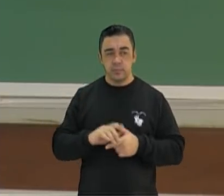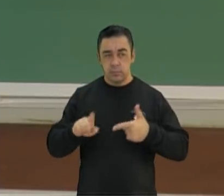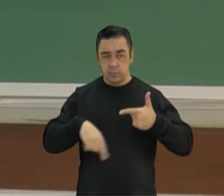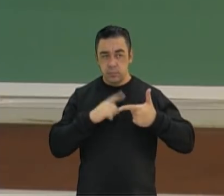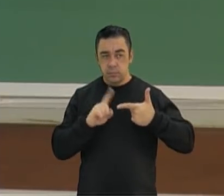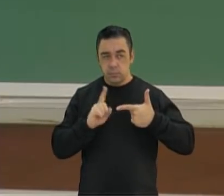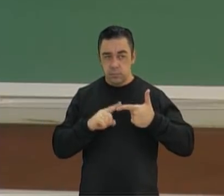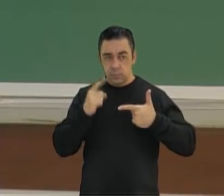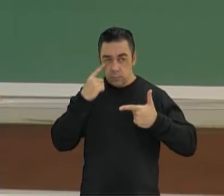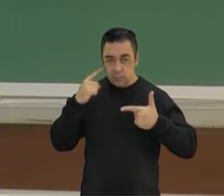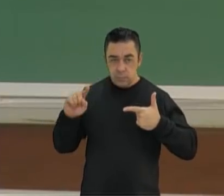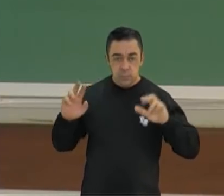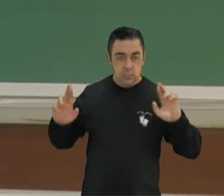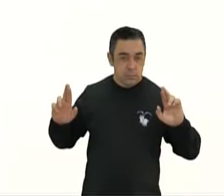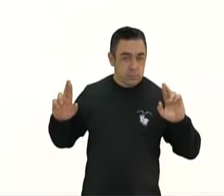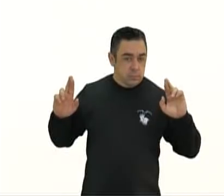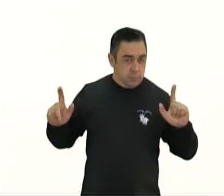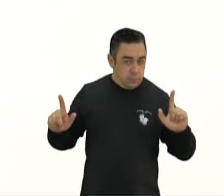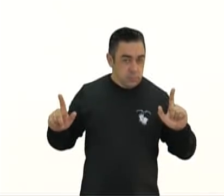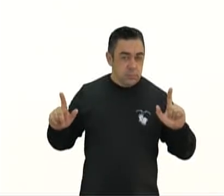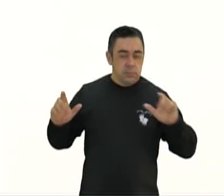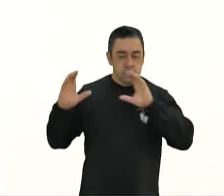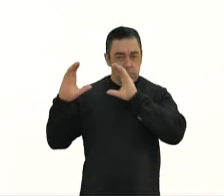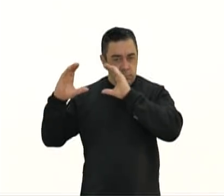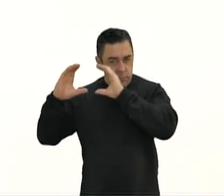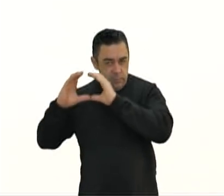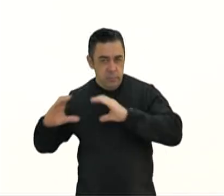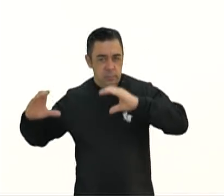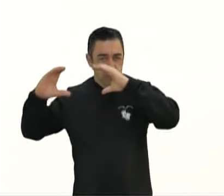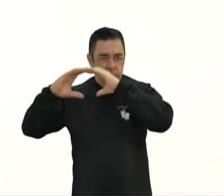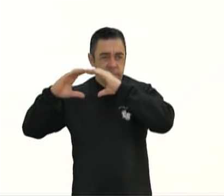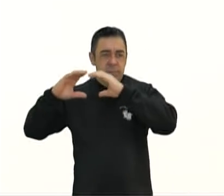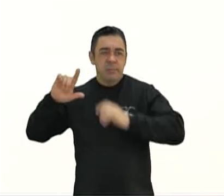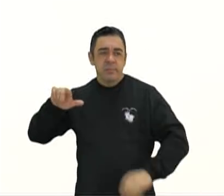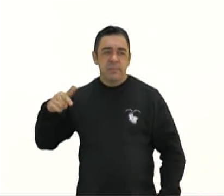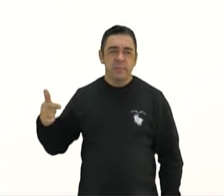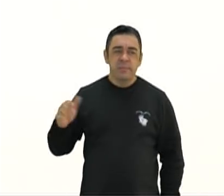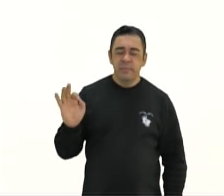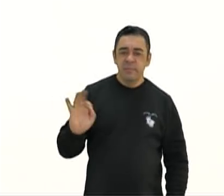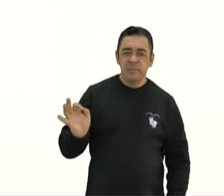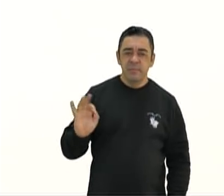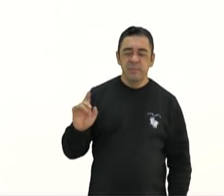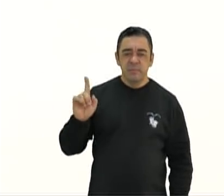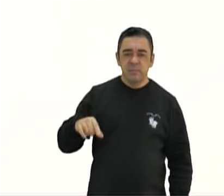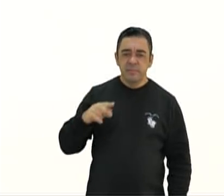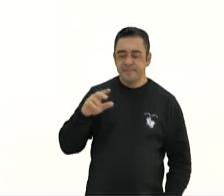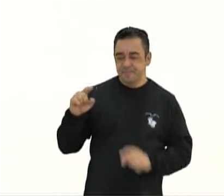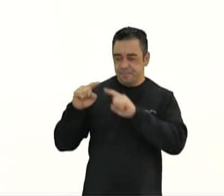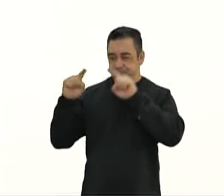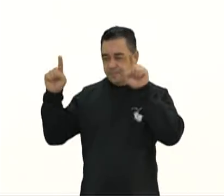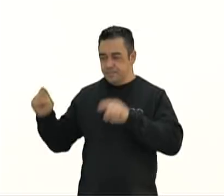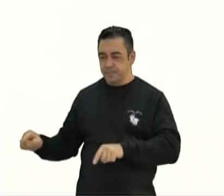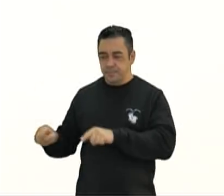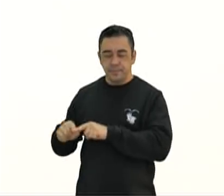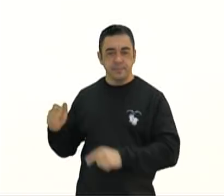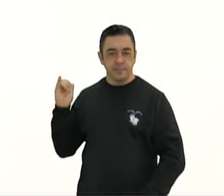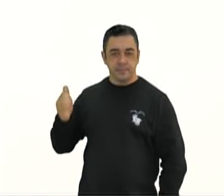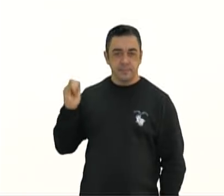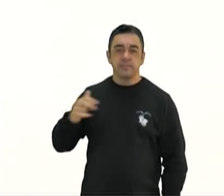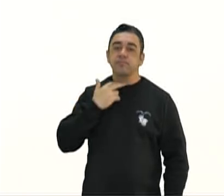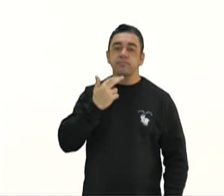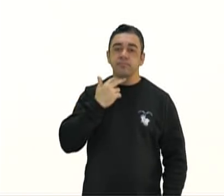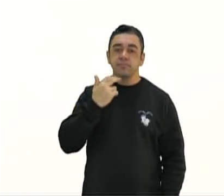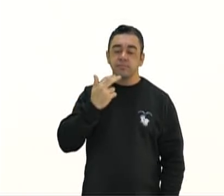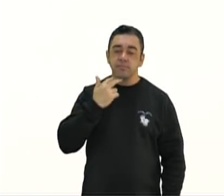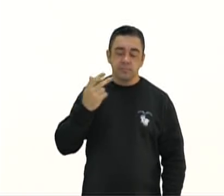Depois, a gente vê aqui a diferença entre os balões. O balão sem rabicho indica a voz do narrador. E os balões com